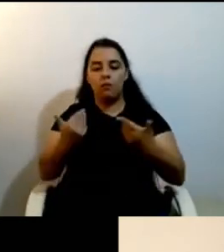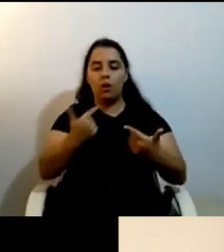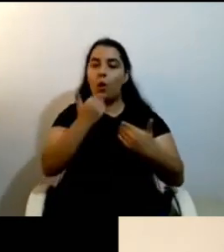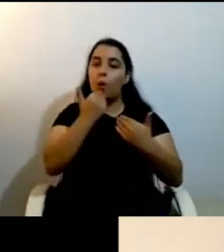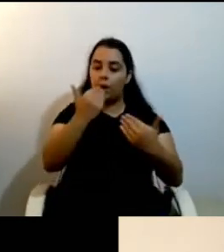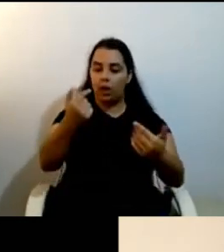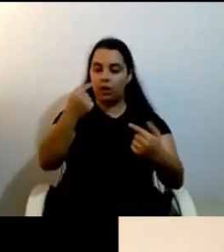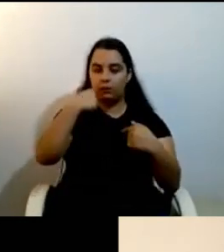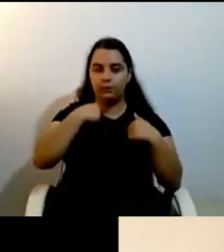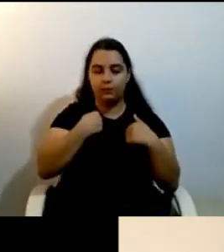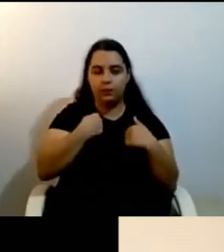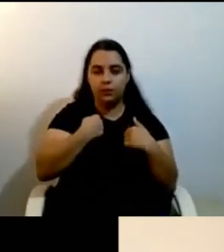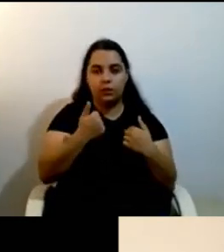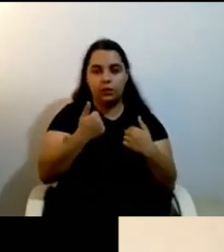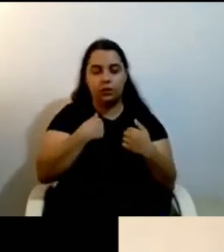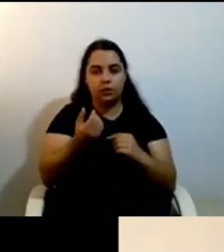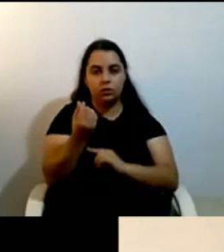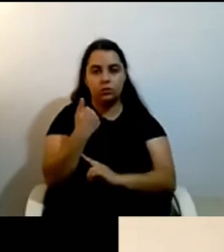vou passar aqui,